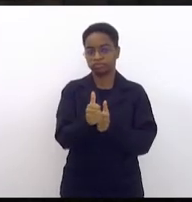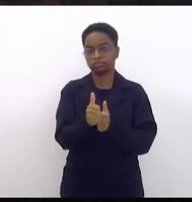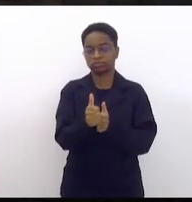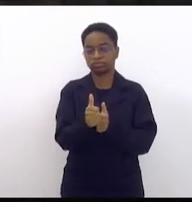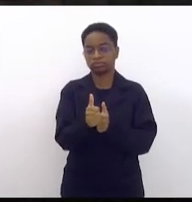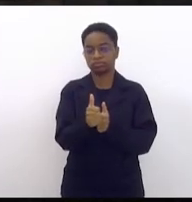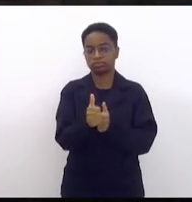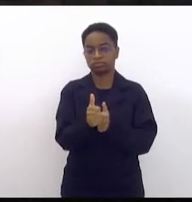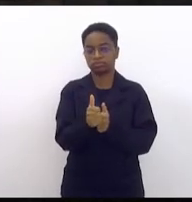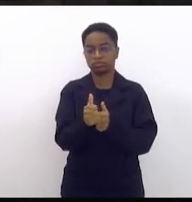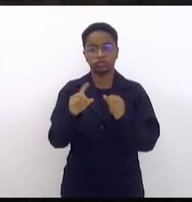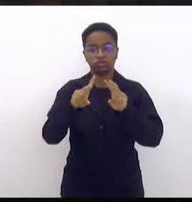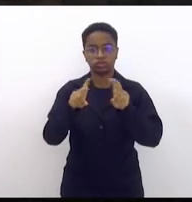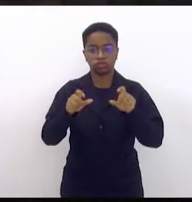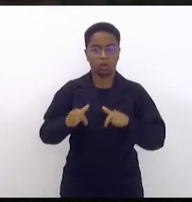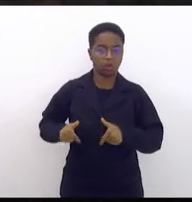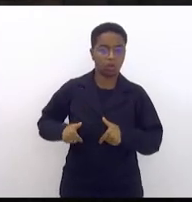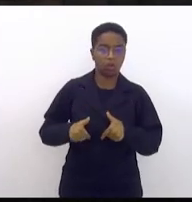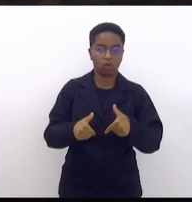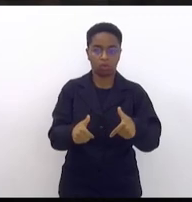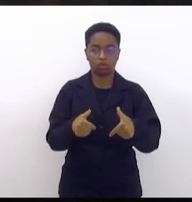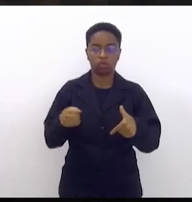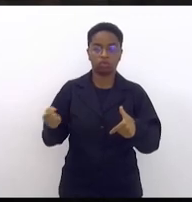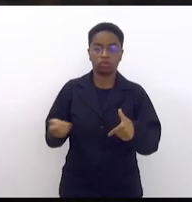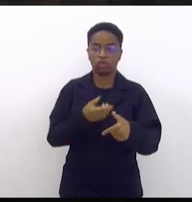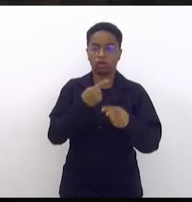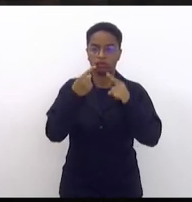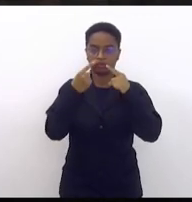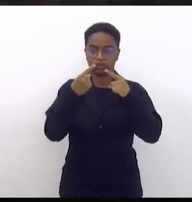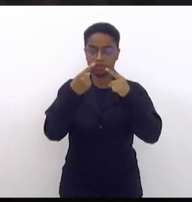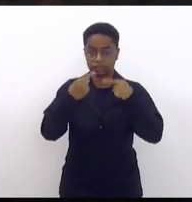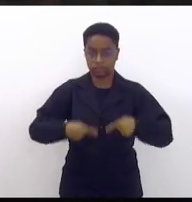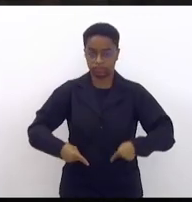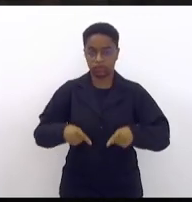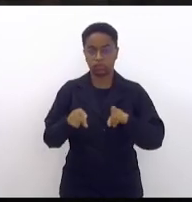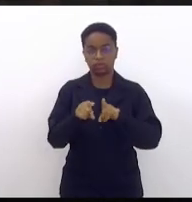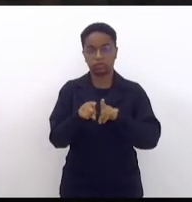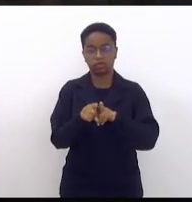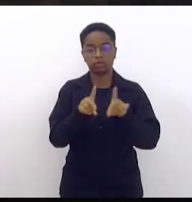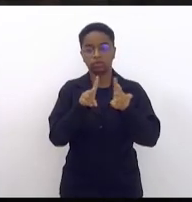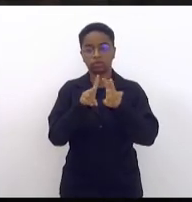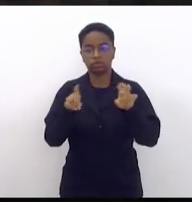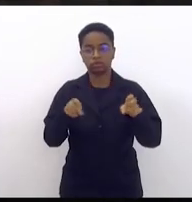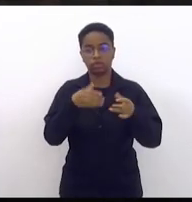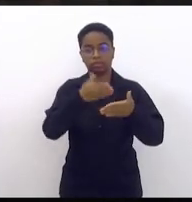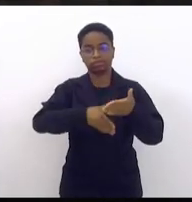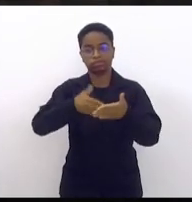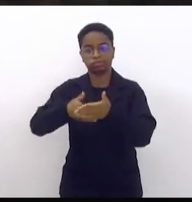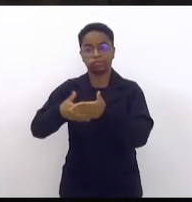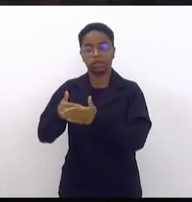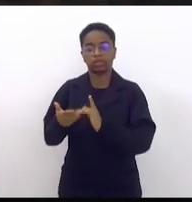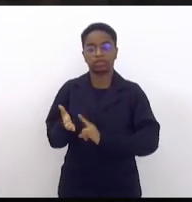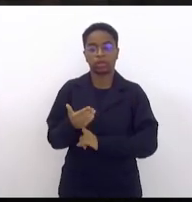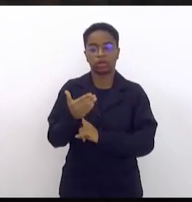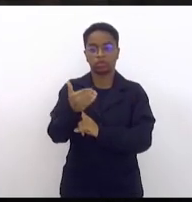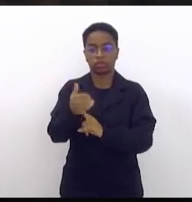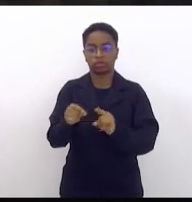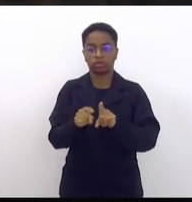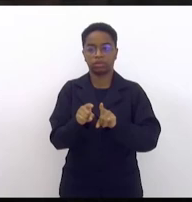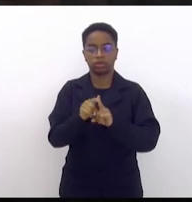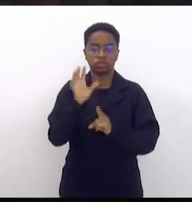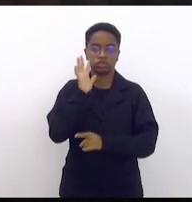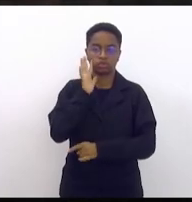a enfrentar os novos desafios em relação às fronteiras tecnológicas em